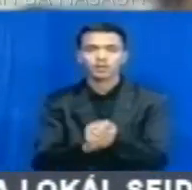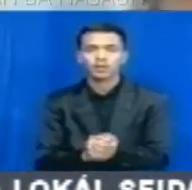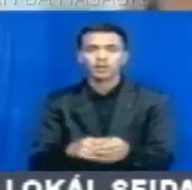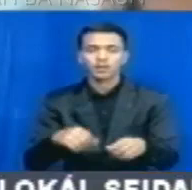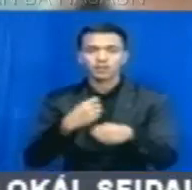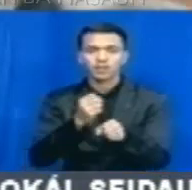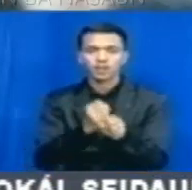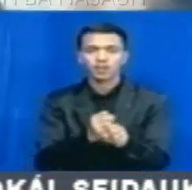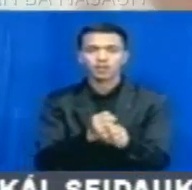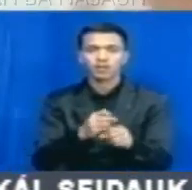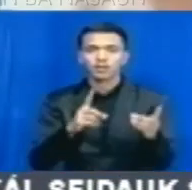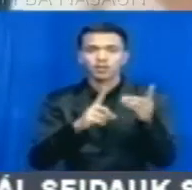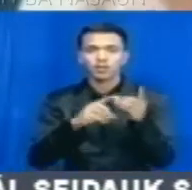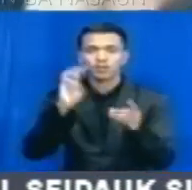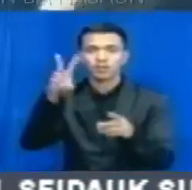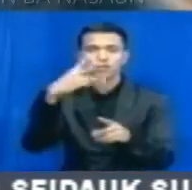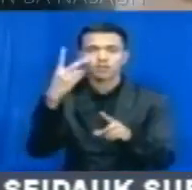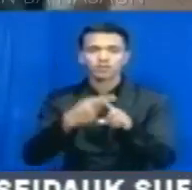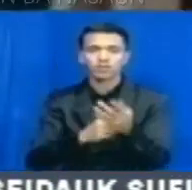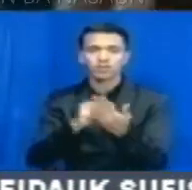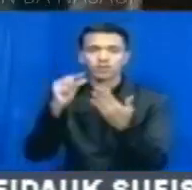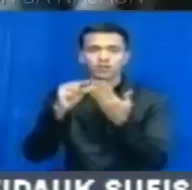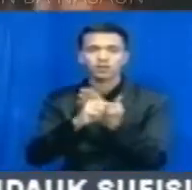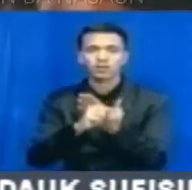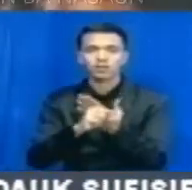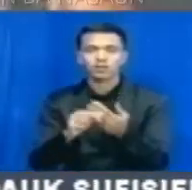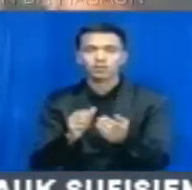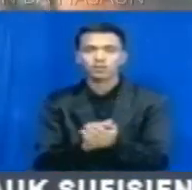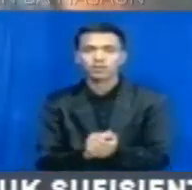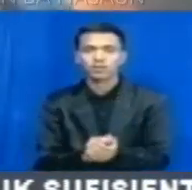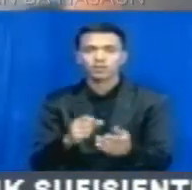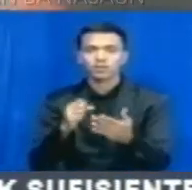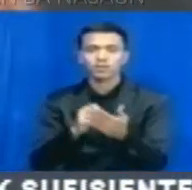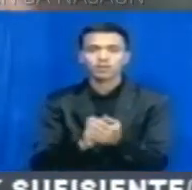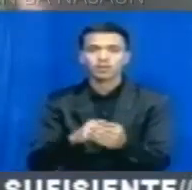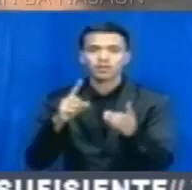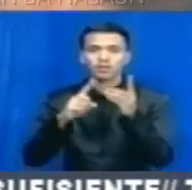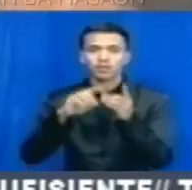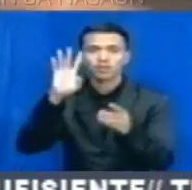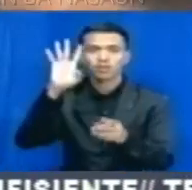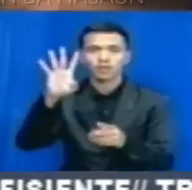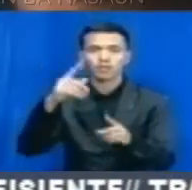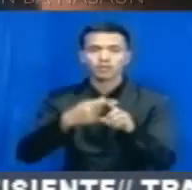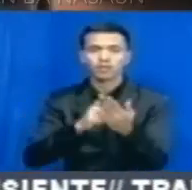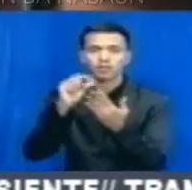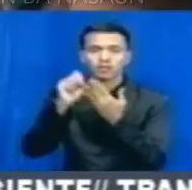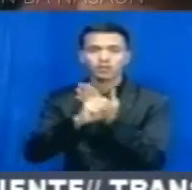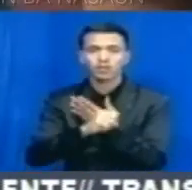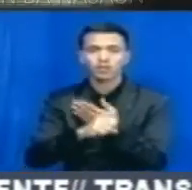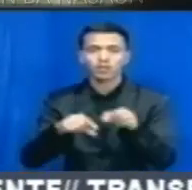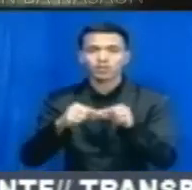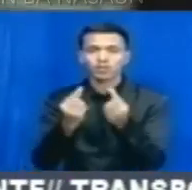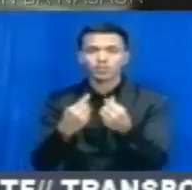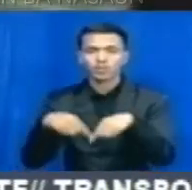se halau iha loron ronulu resinen fulan agustu, to loron rua fulan setembro, no iha loron hat fulan setembro, ekipa sira